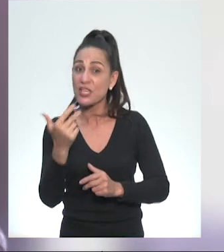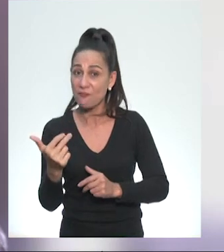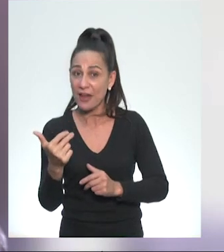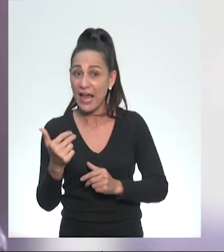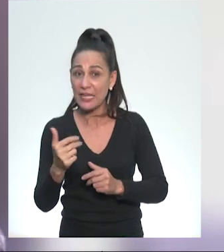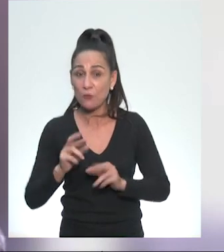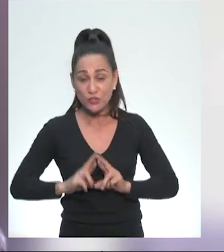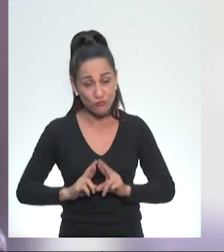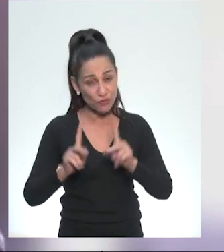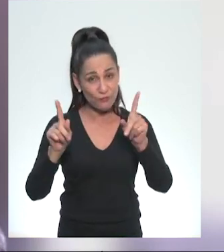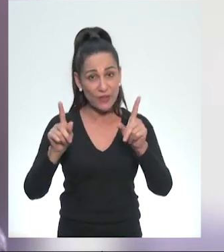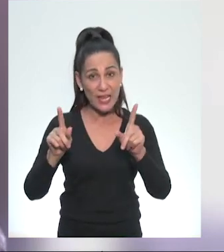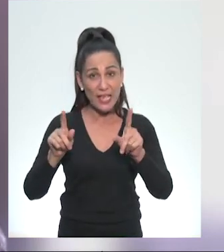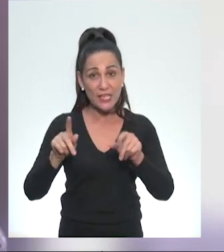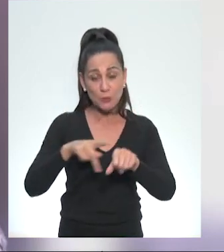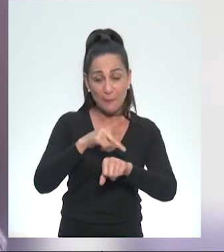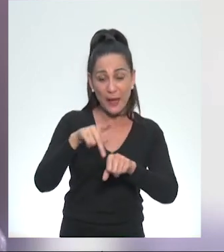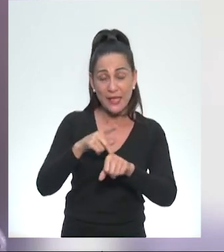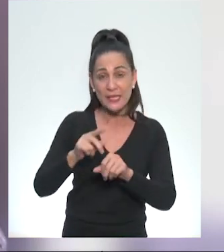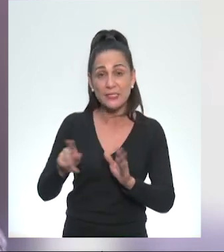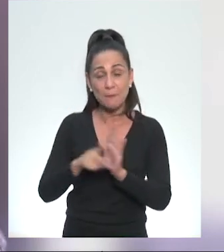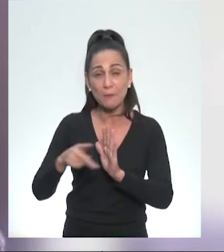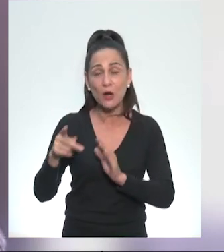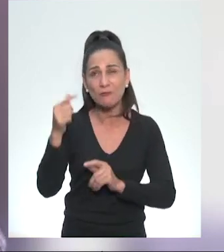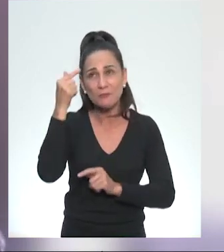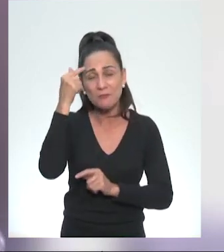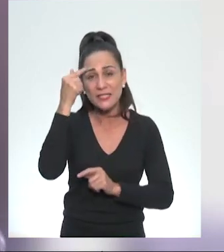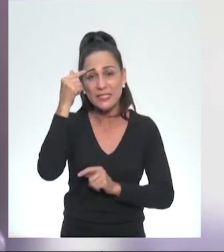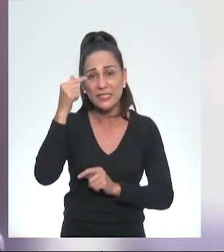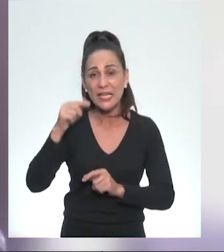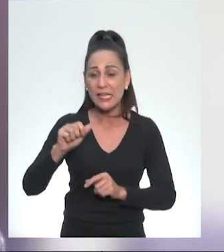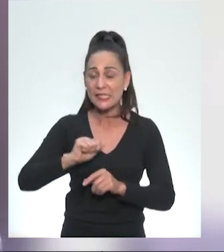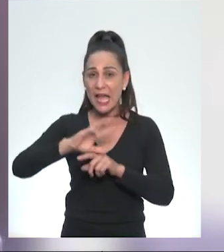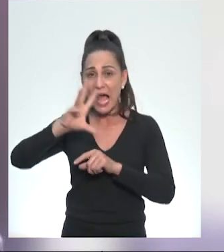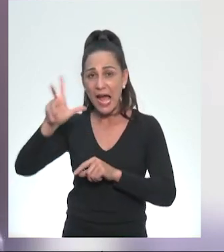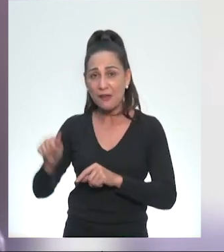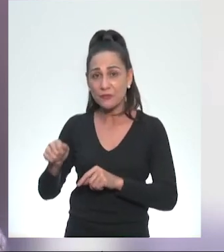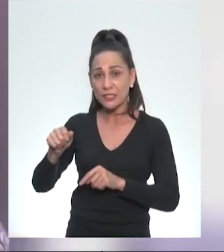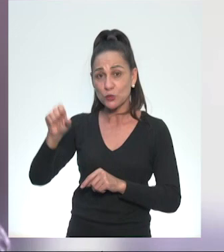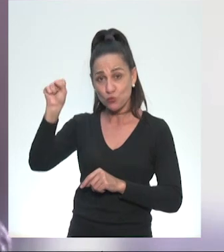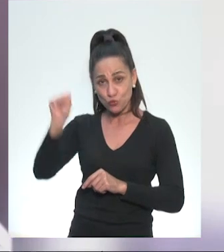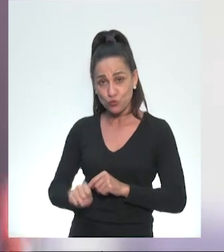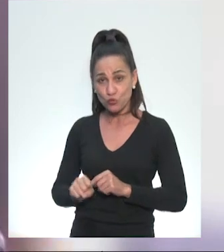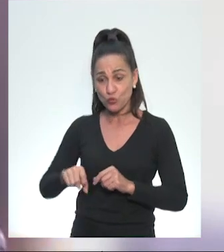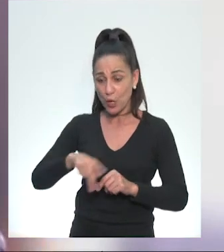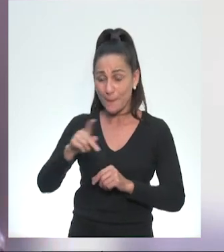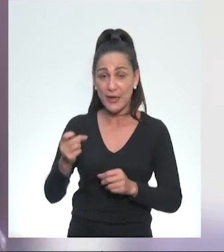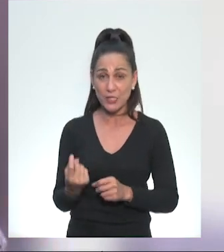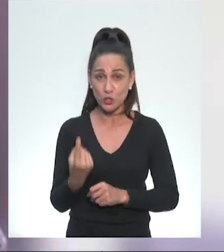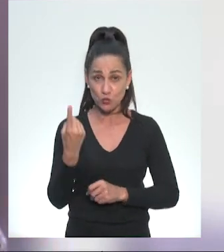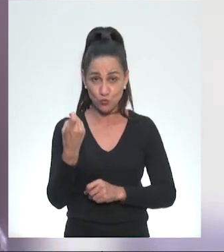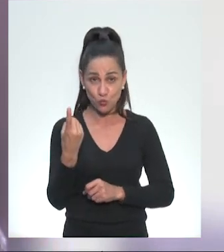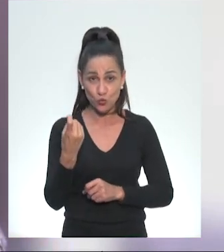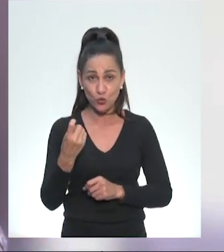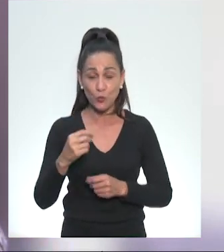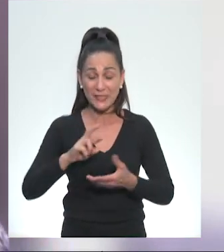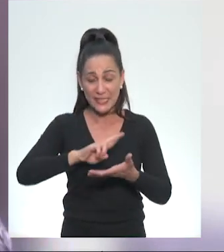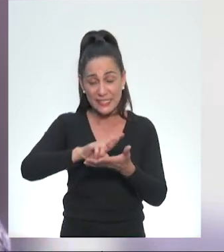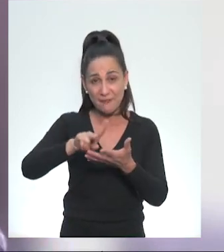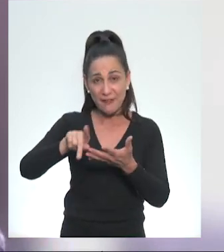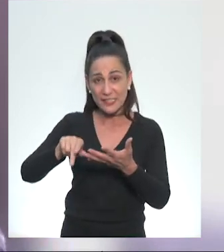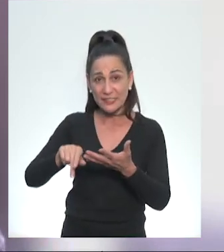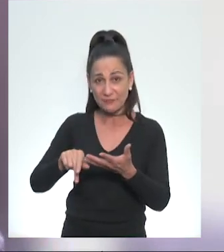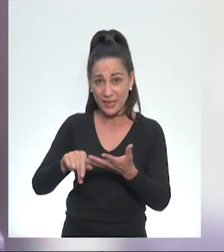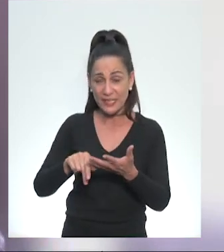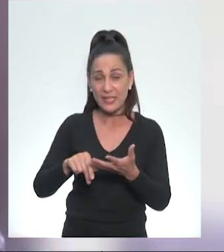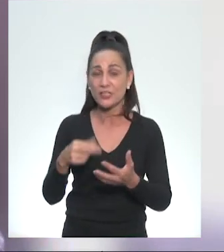outras línguas, falar as suas línguas, né? Porque mesmo pensando na África do Sul, que é um país só, ainda assim tem essa pluralidade.